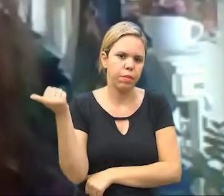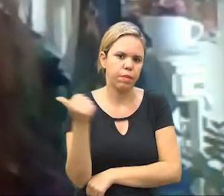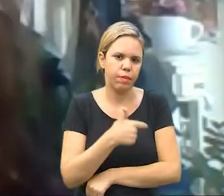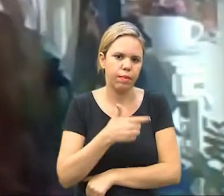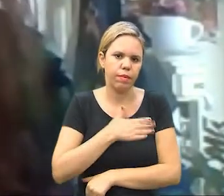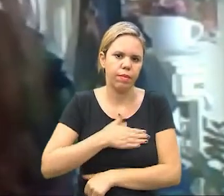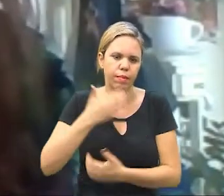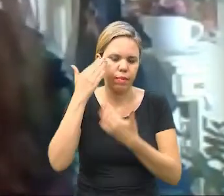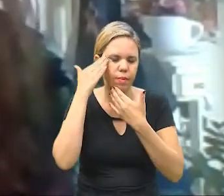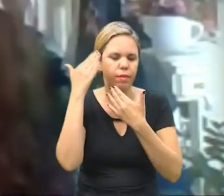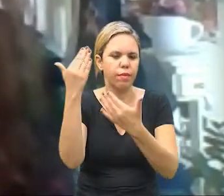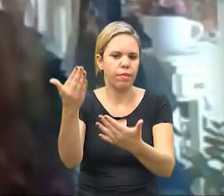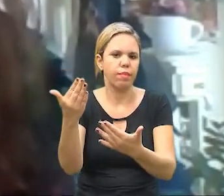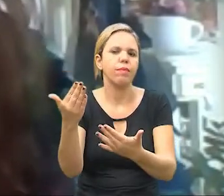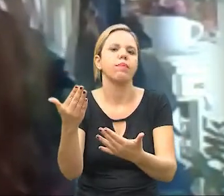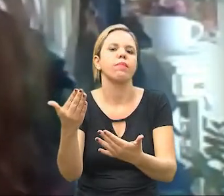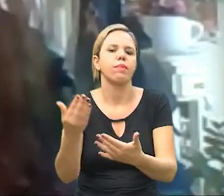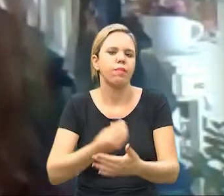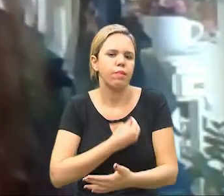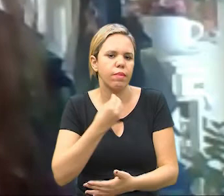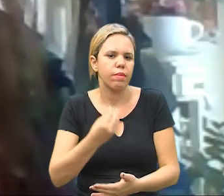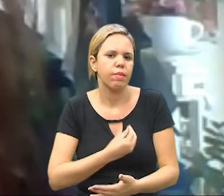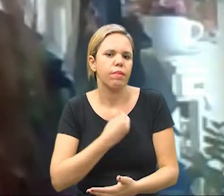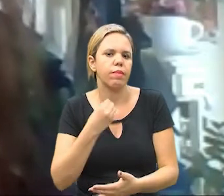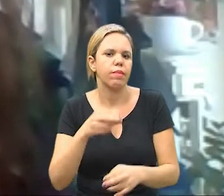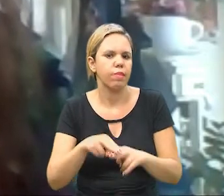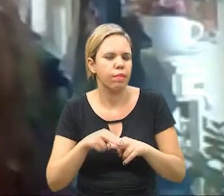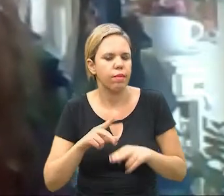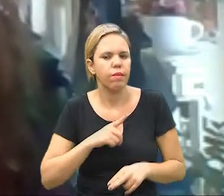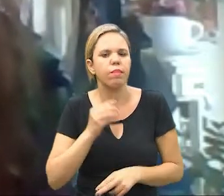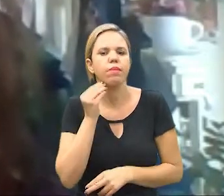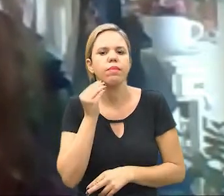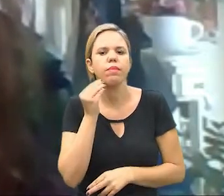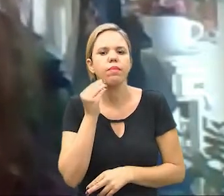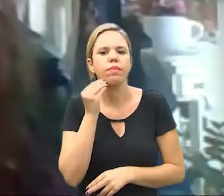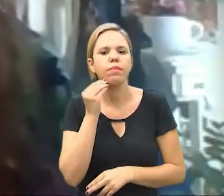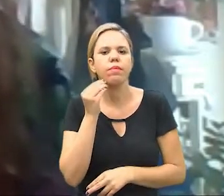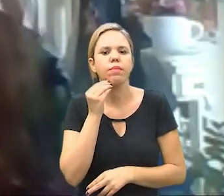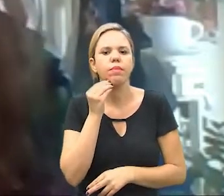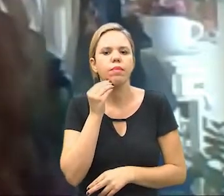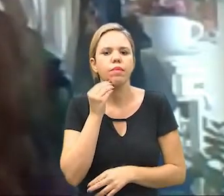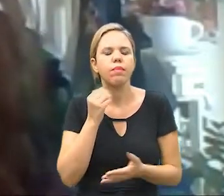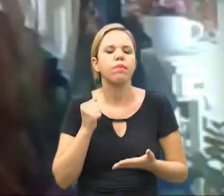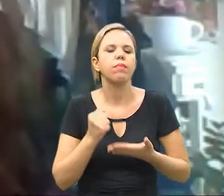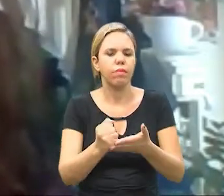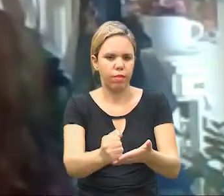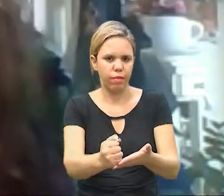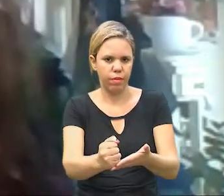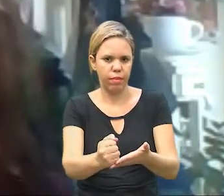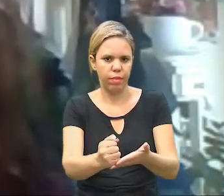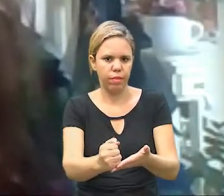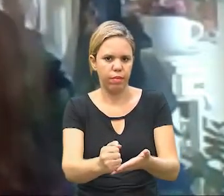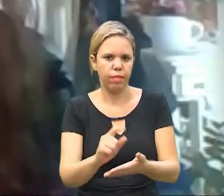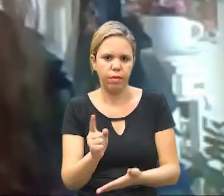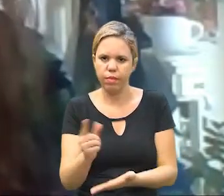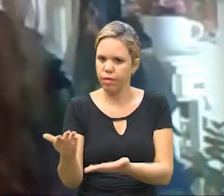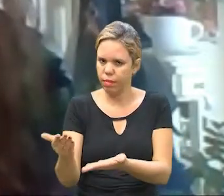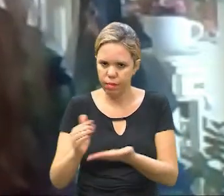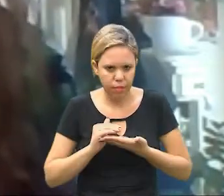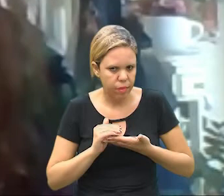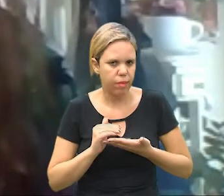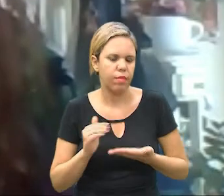mais agradecidas nessa vida, por estar tendo a oportunidade de ajudar e não de